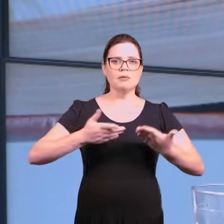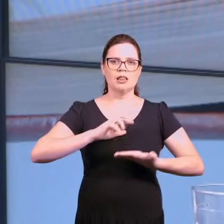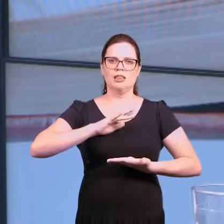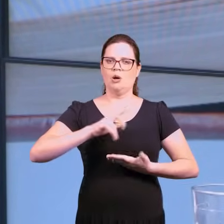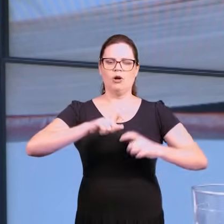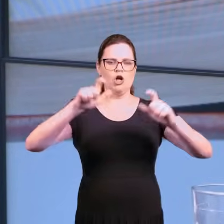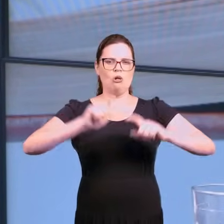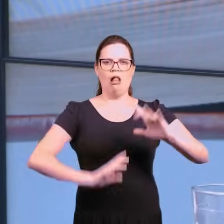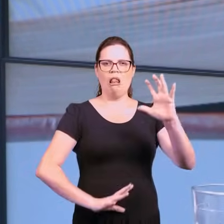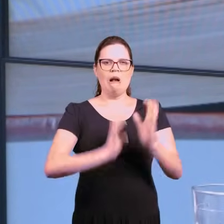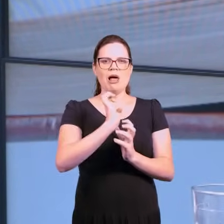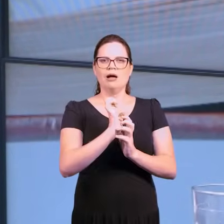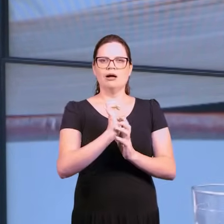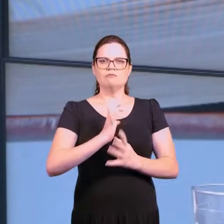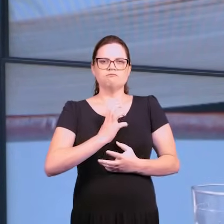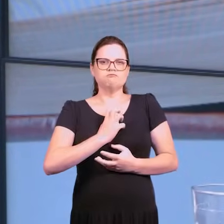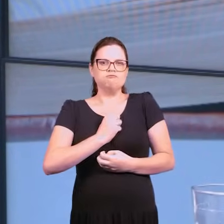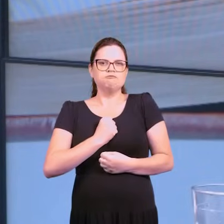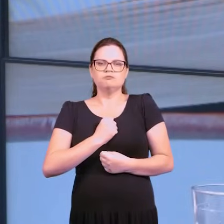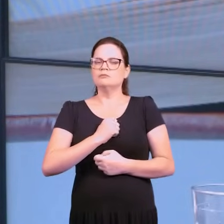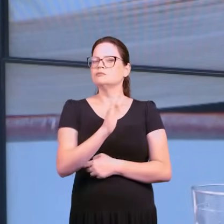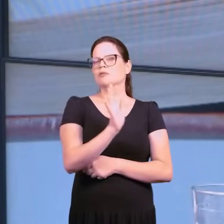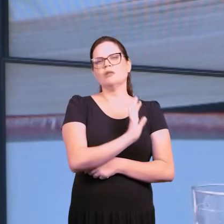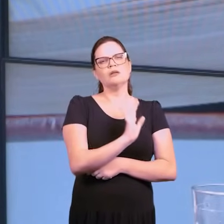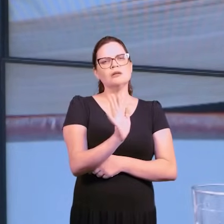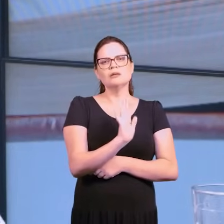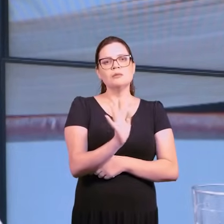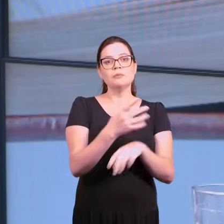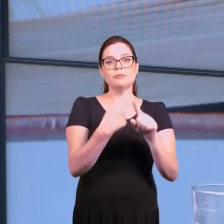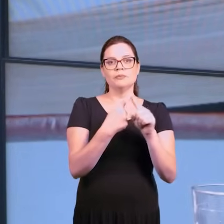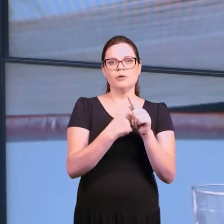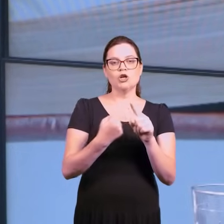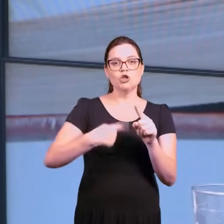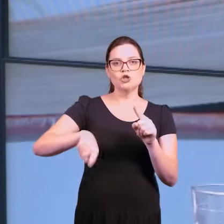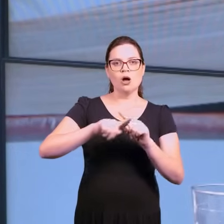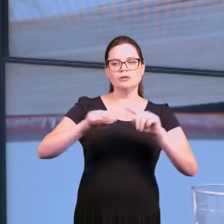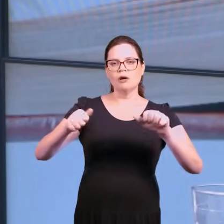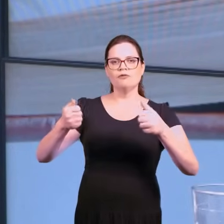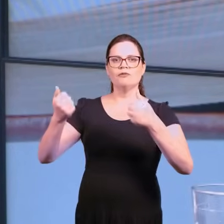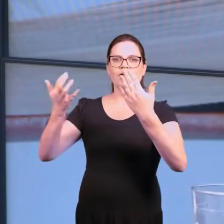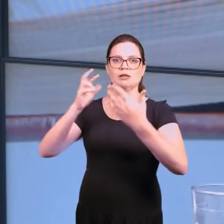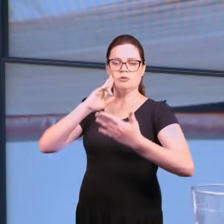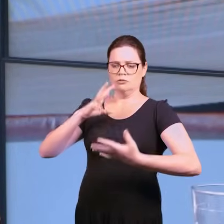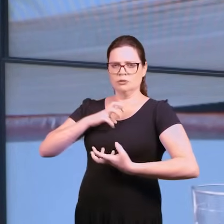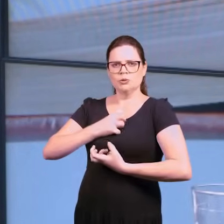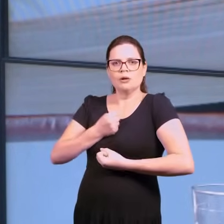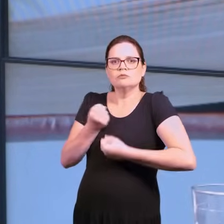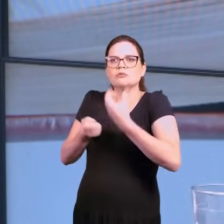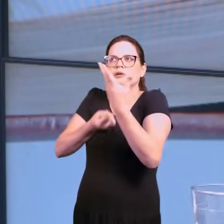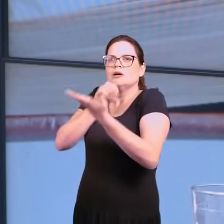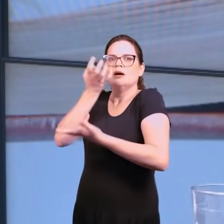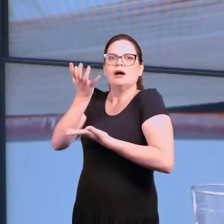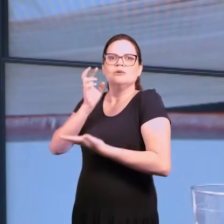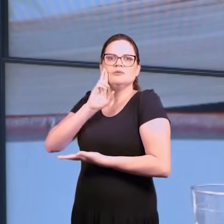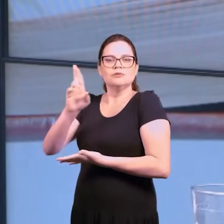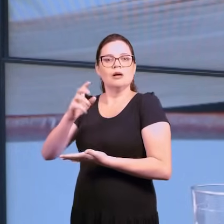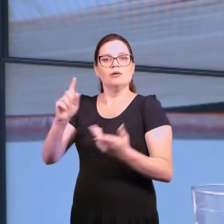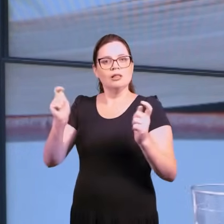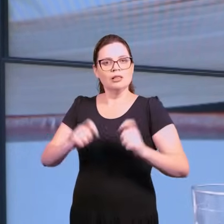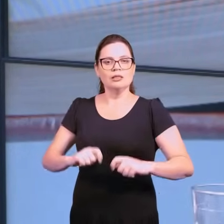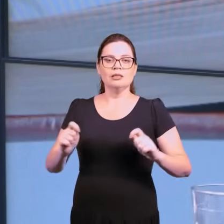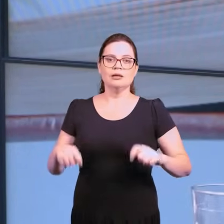de rancor, de mágoa. Porque tudo nós levamos ao Senhor. É muito fácil